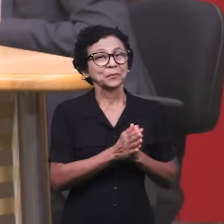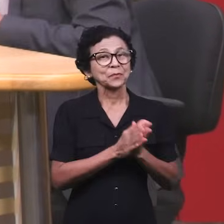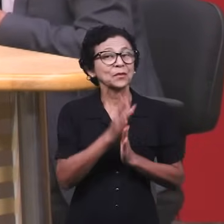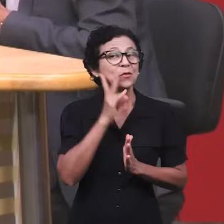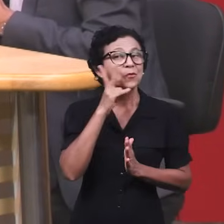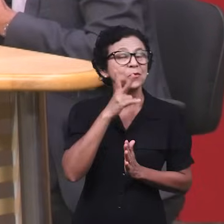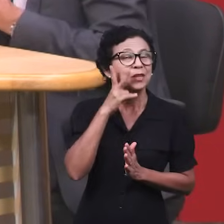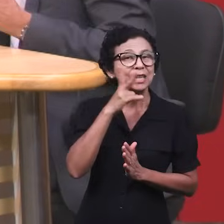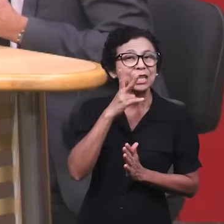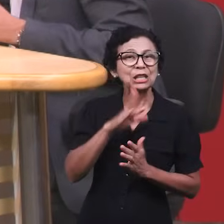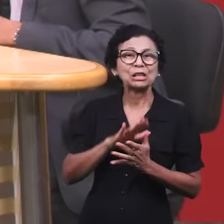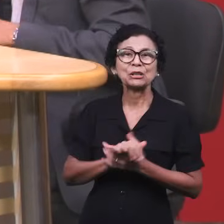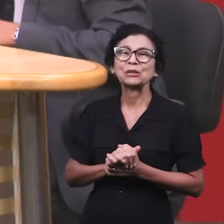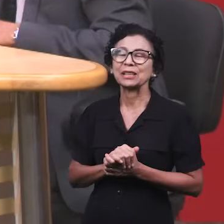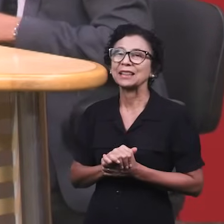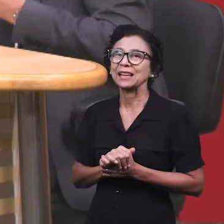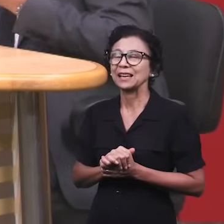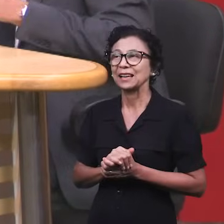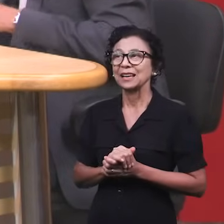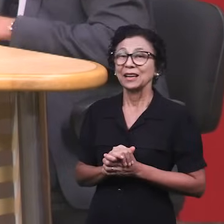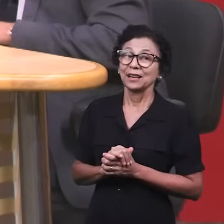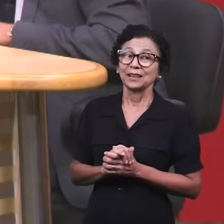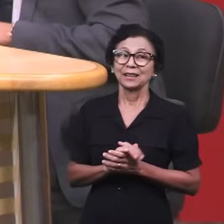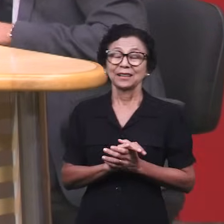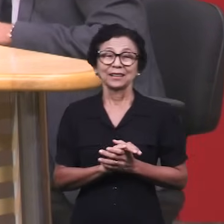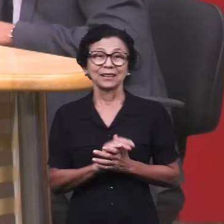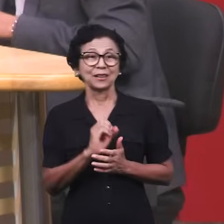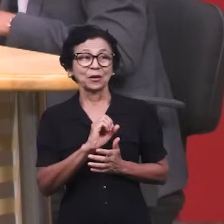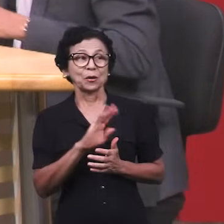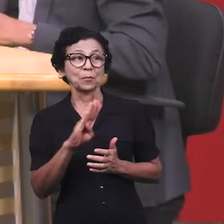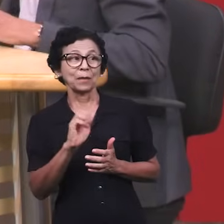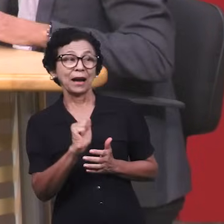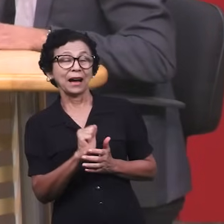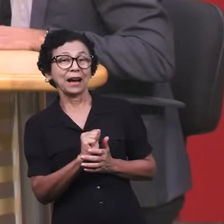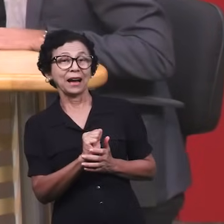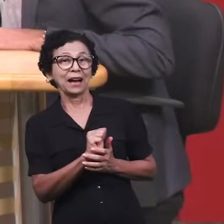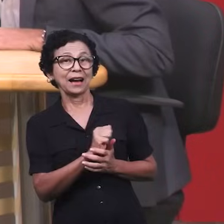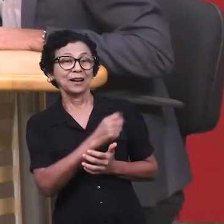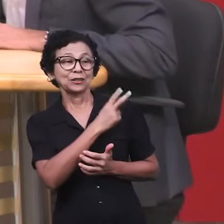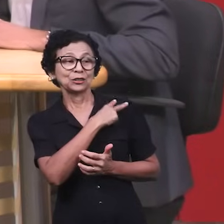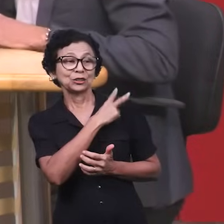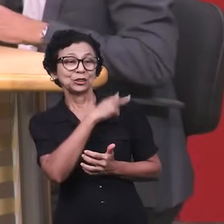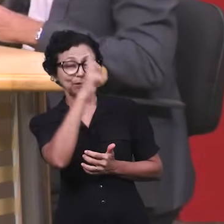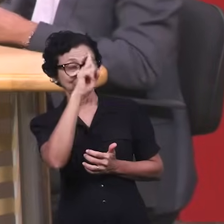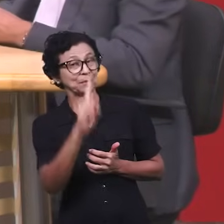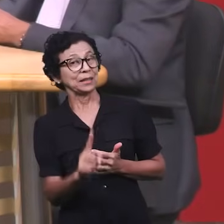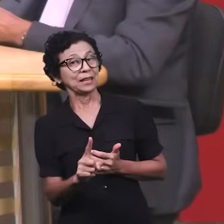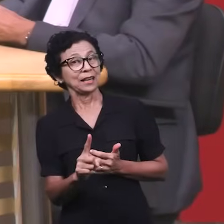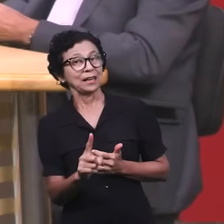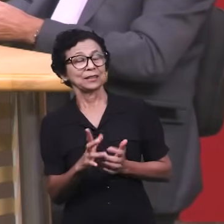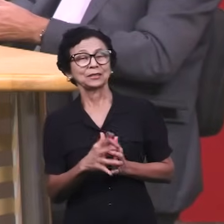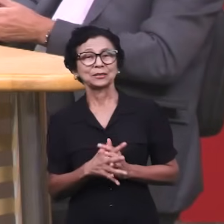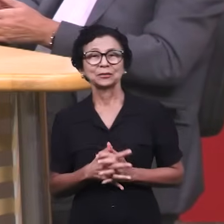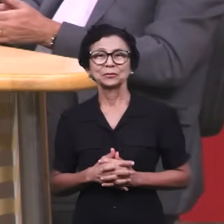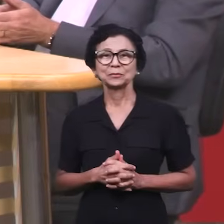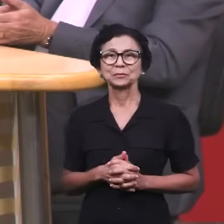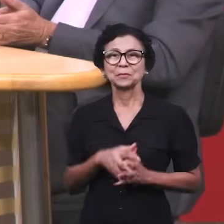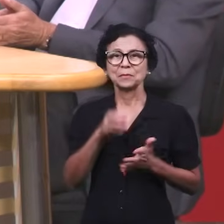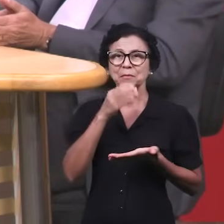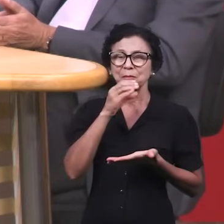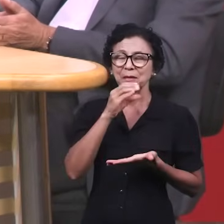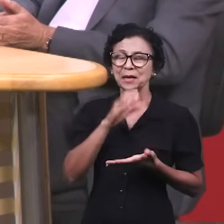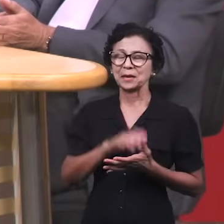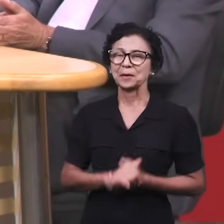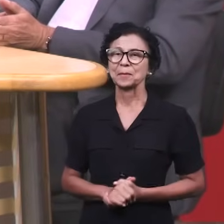mandando Jeremias tá mandando é um profeta deve ter revelação né então vamos fazer mas veja que uma